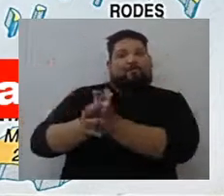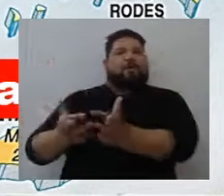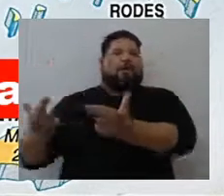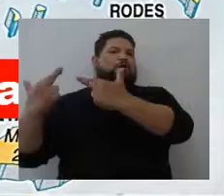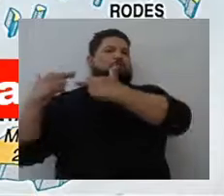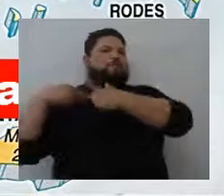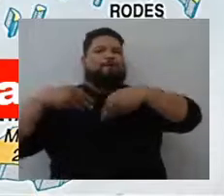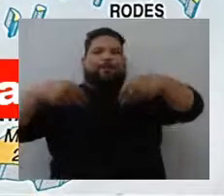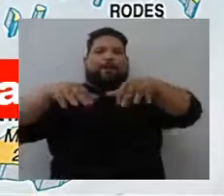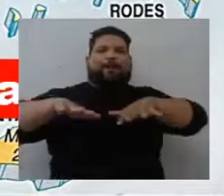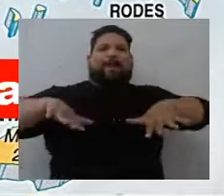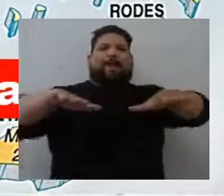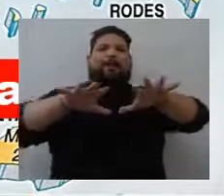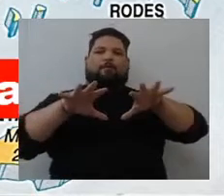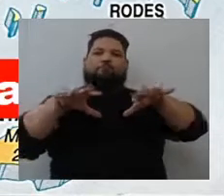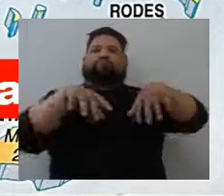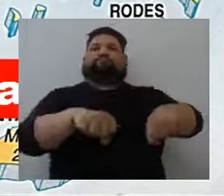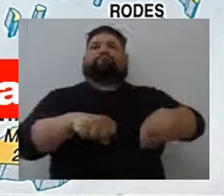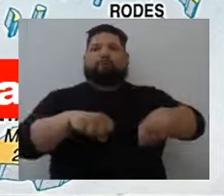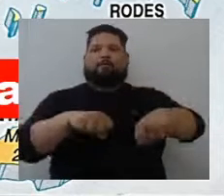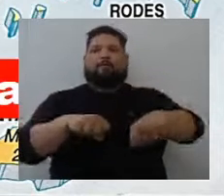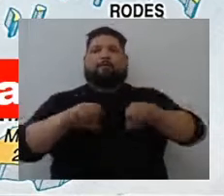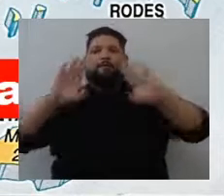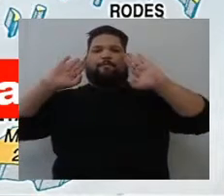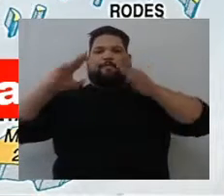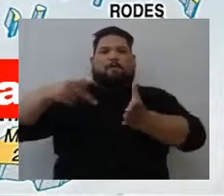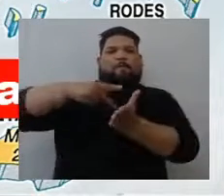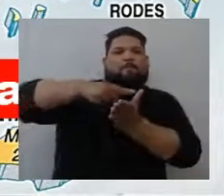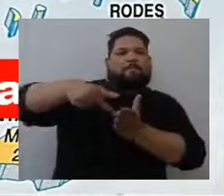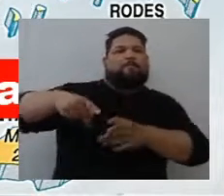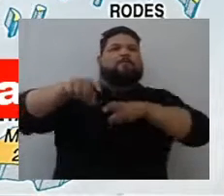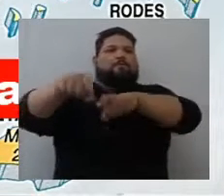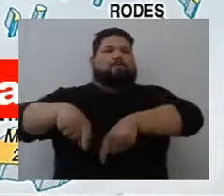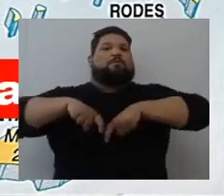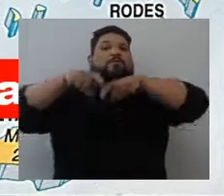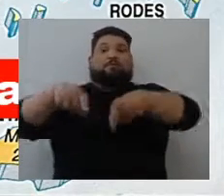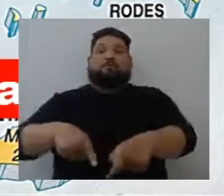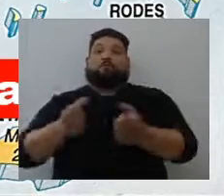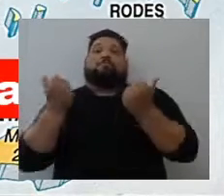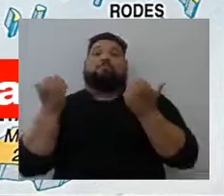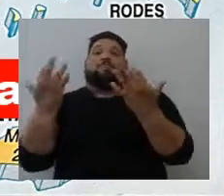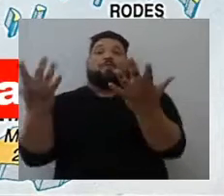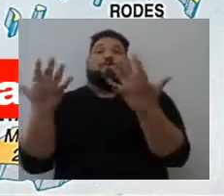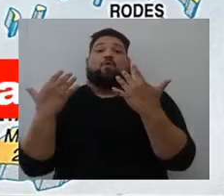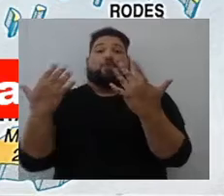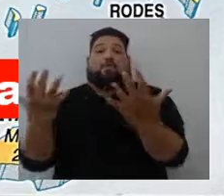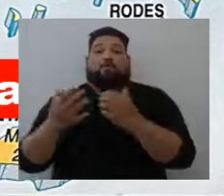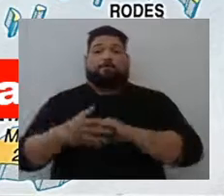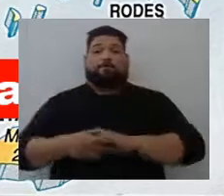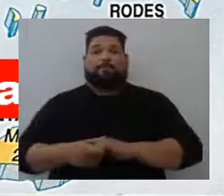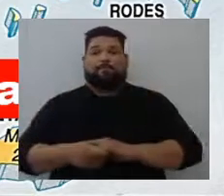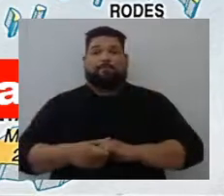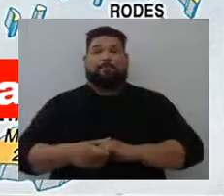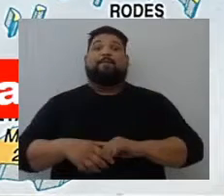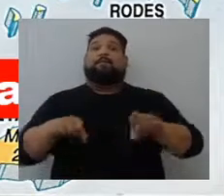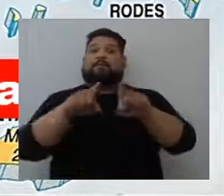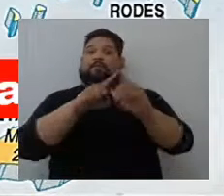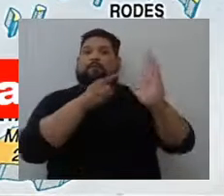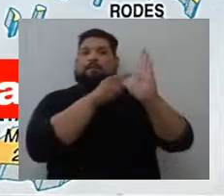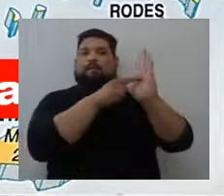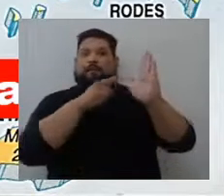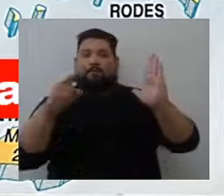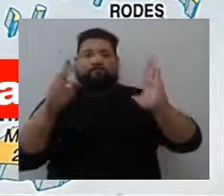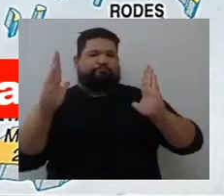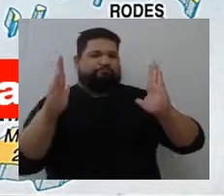uma aristocracia agrária, uma aristocracia rural. E também é nesse período que